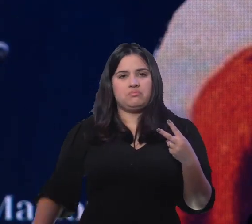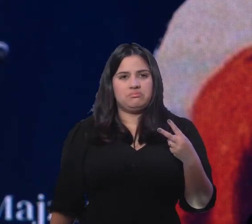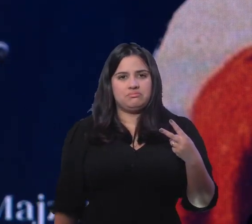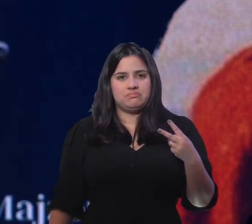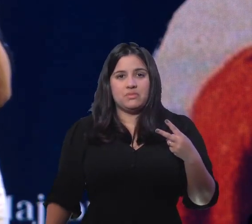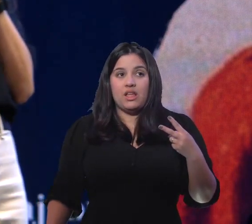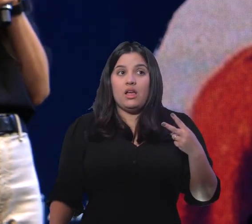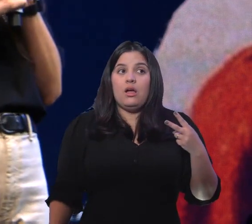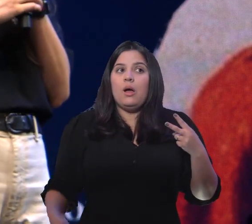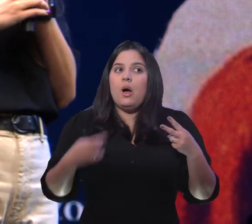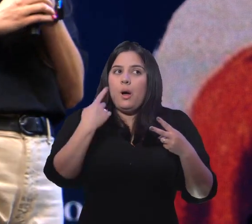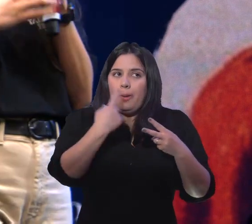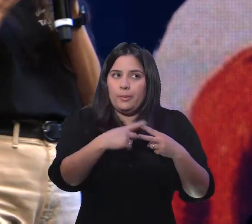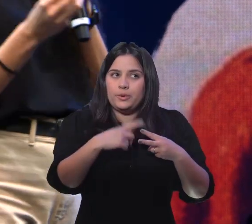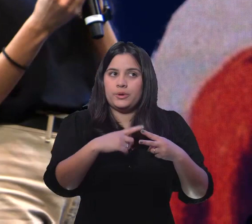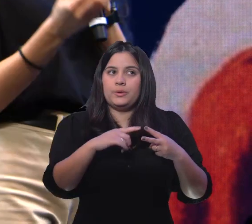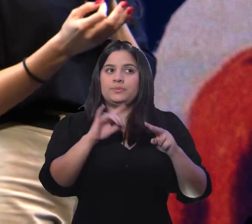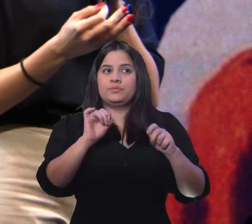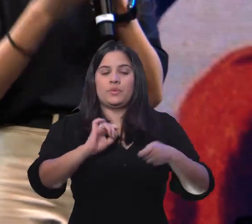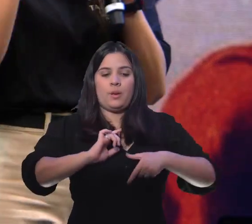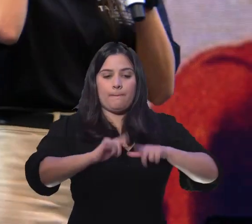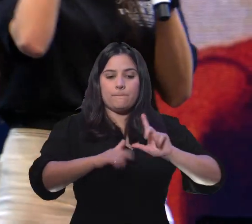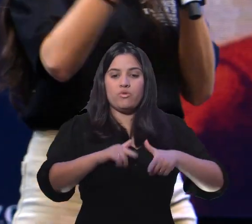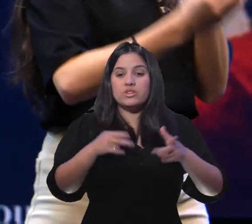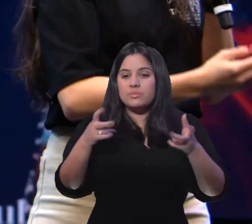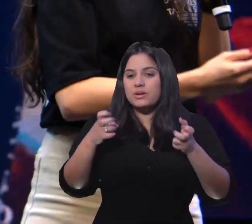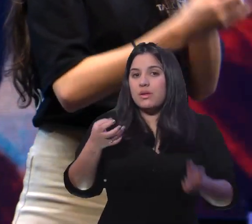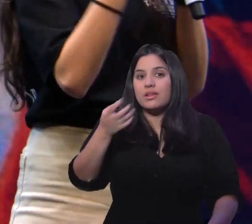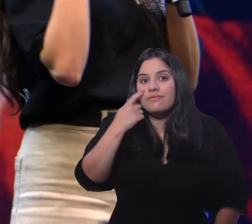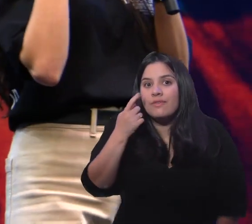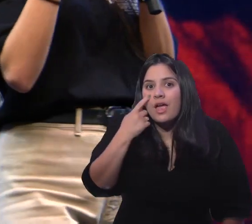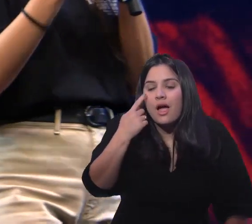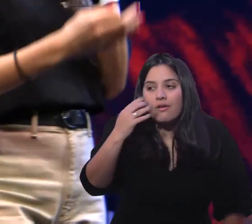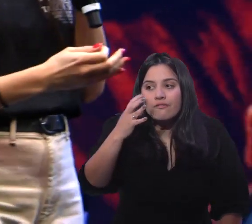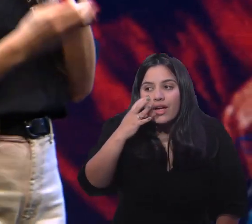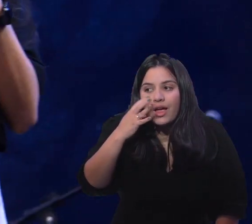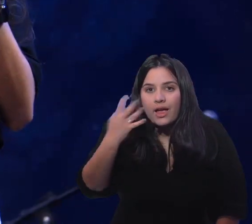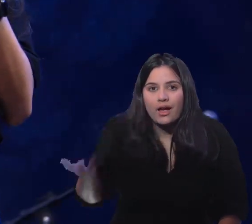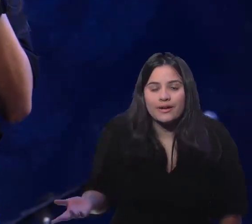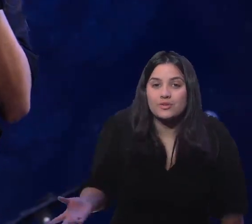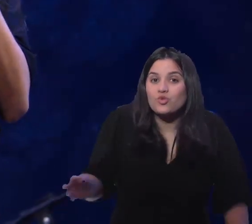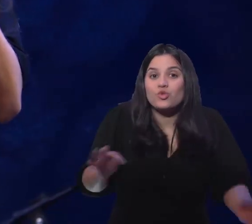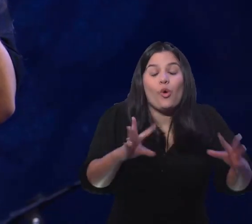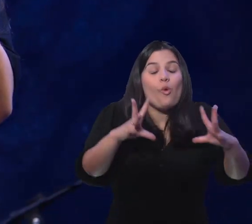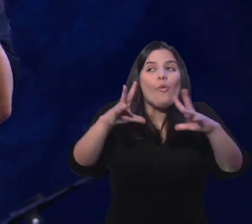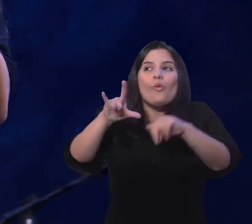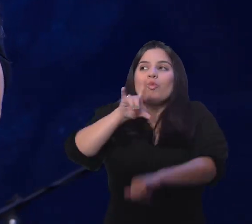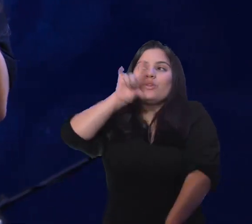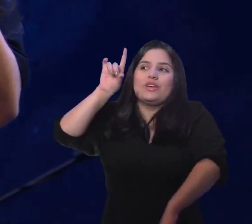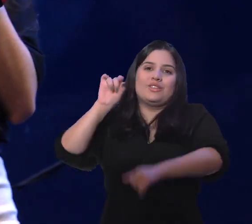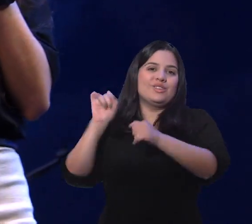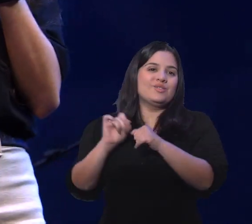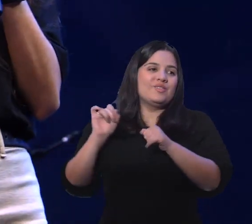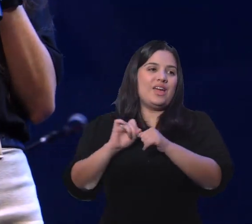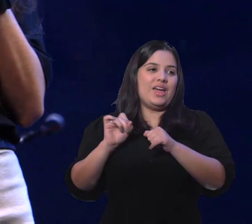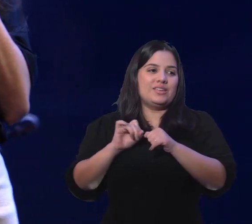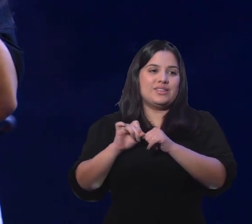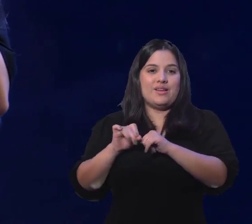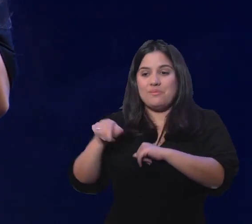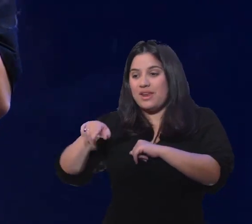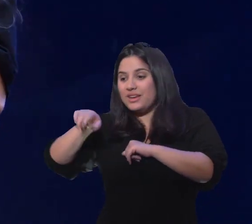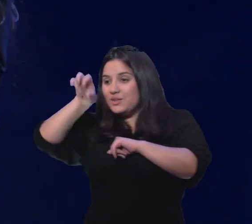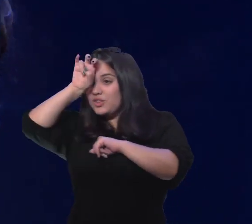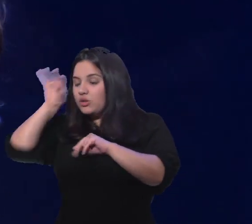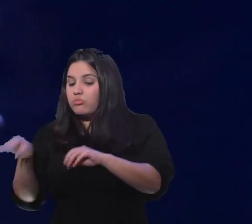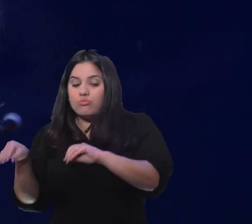testemunha ocular. Eles viram, vocês entendem? Eles viram tudo que Deus fez para eles, para tirar eles lá do